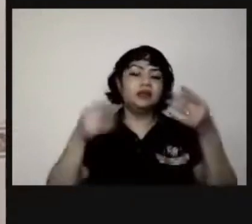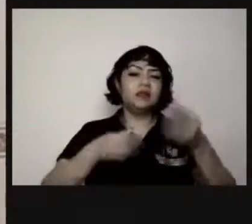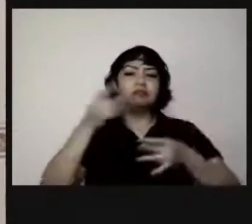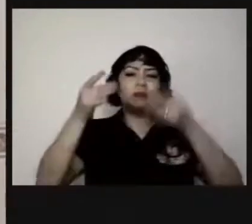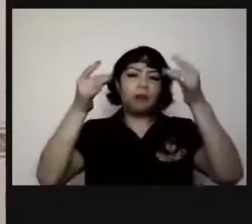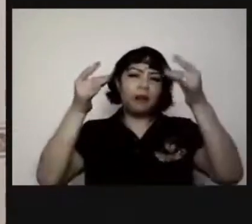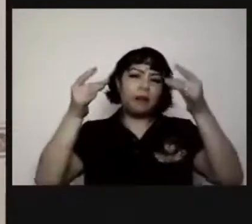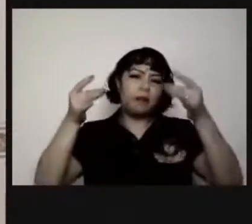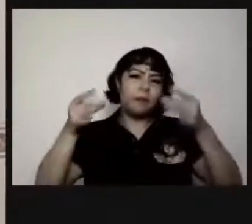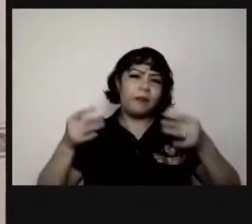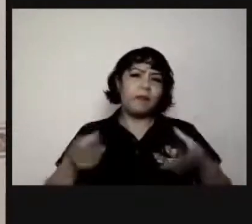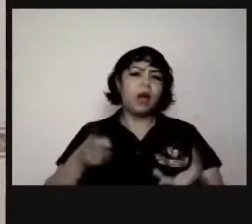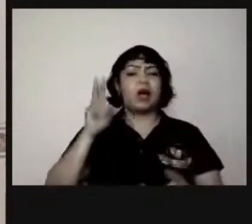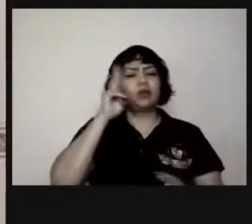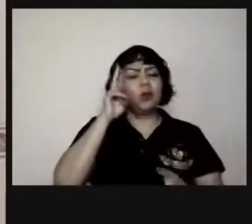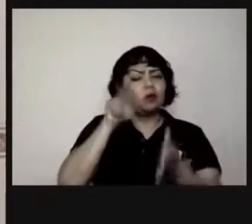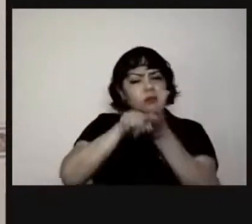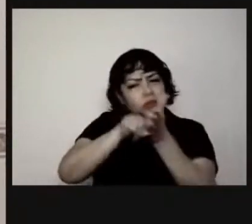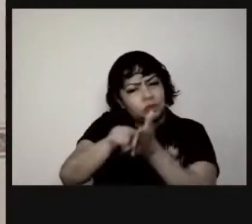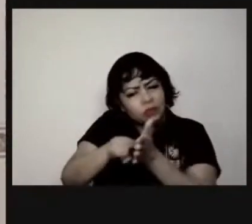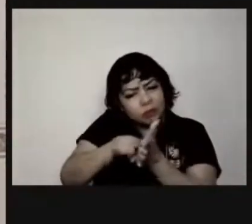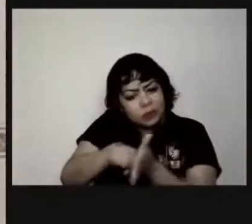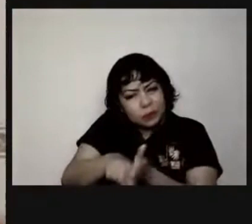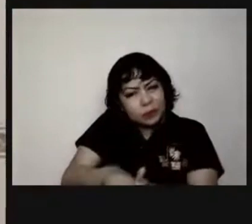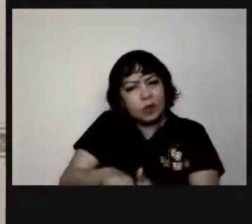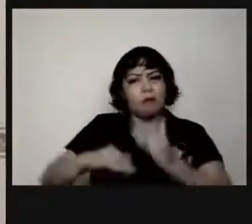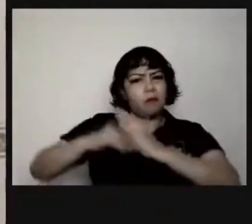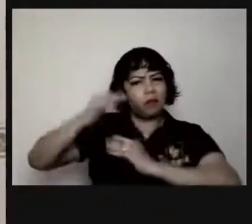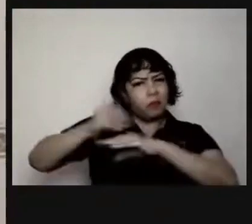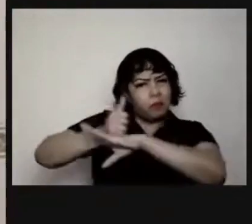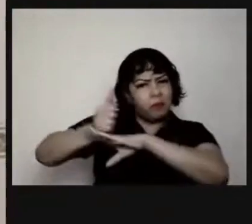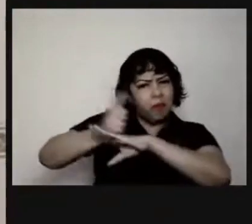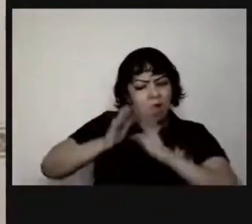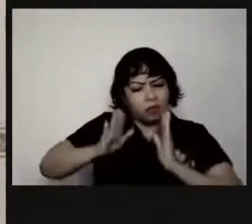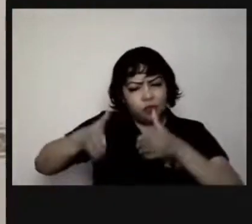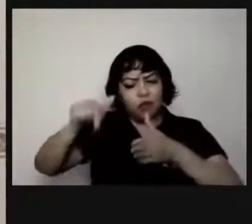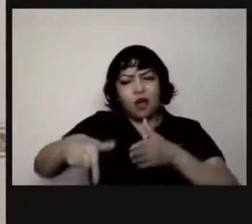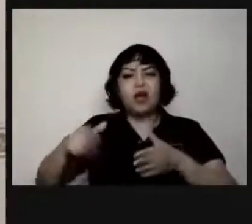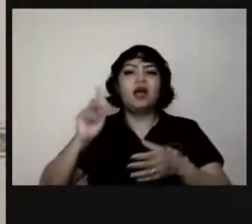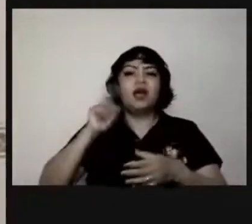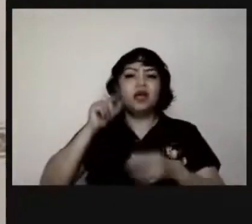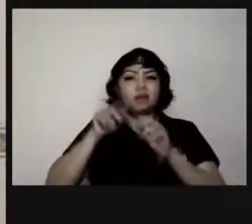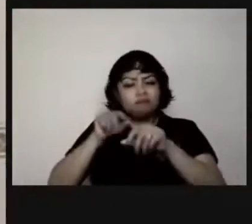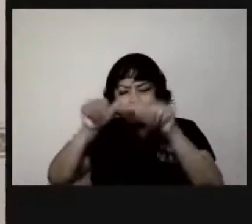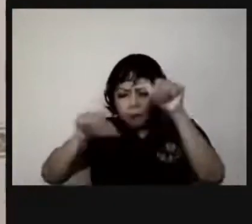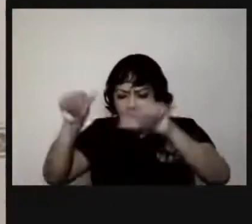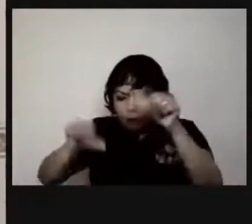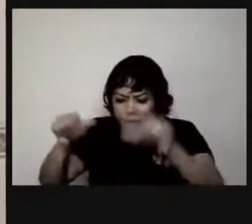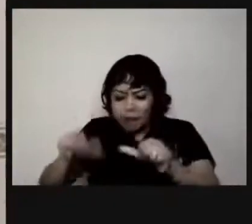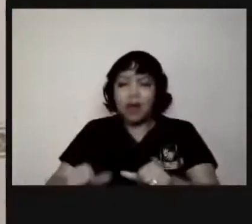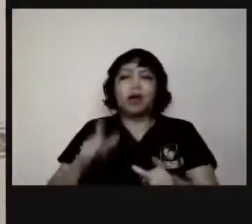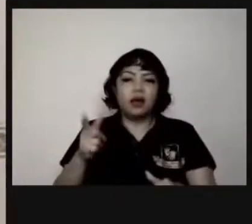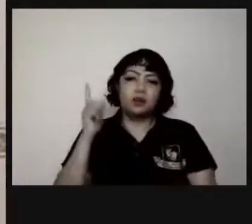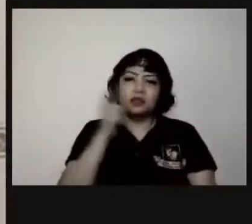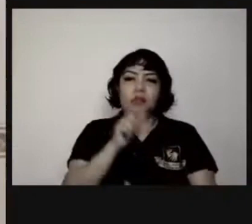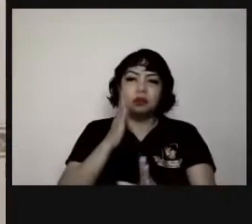né, historiadores fizeram pesquisas e retrataram isso, né, perto ali do museu.